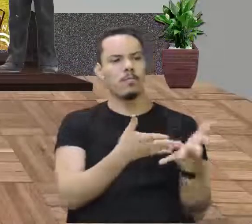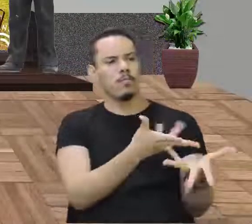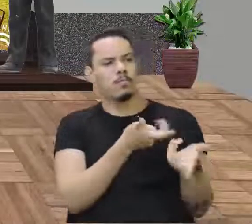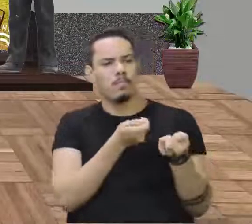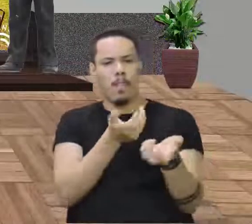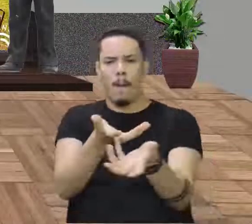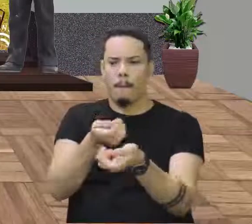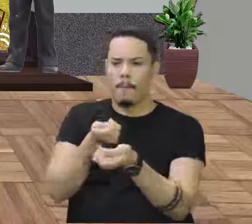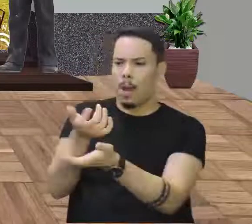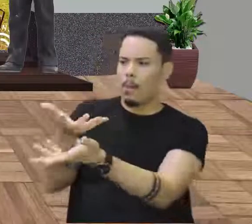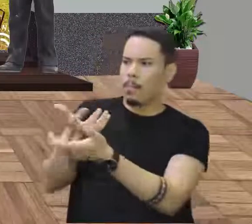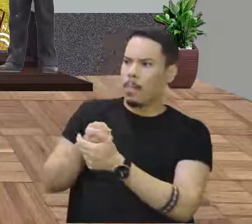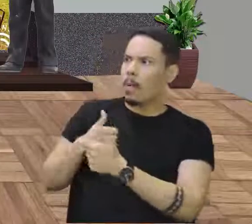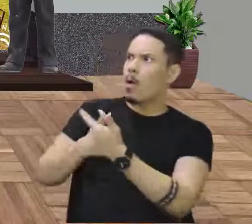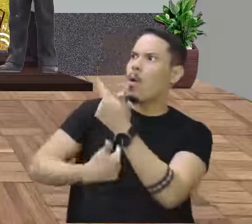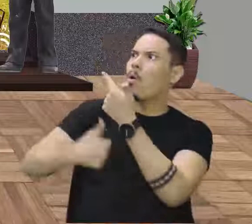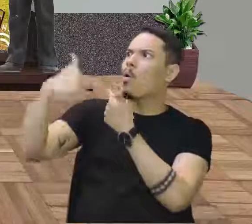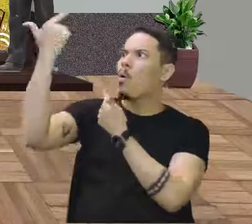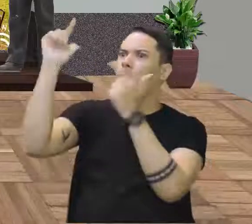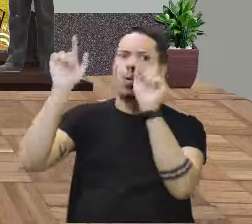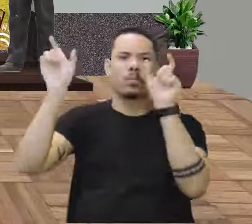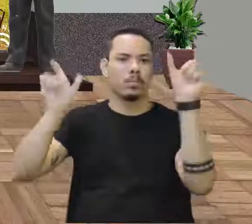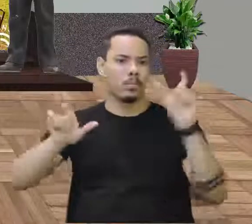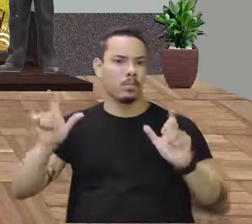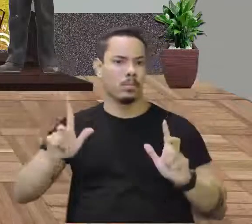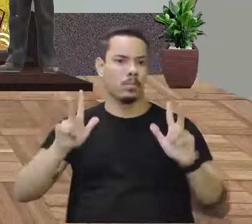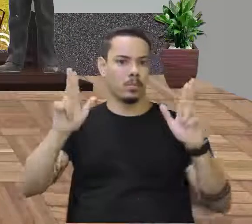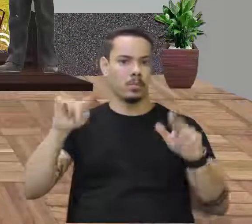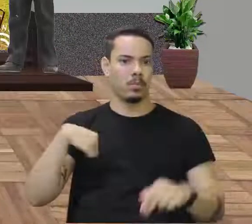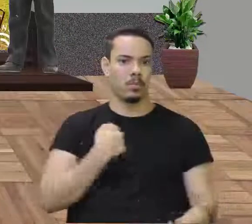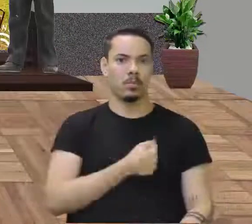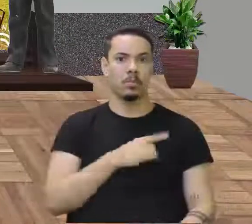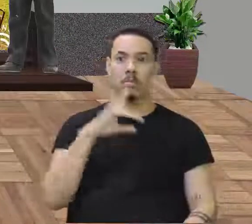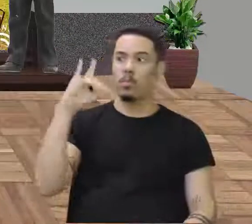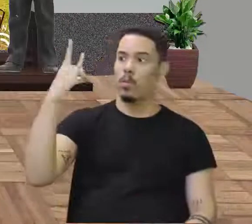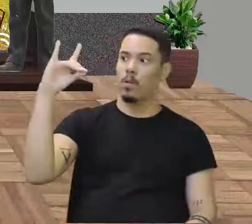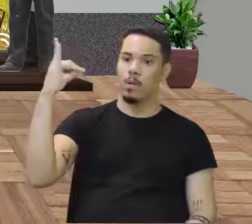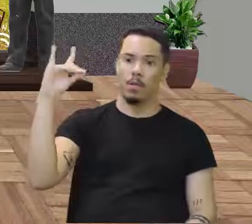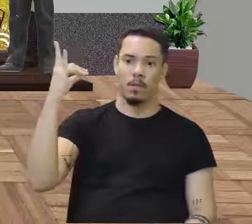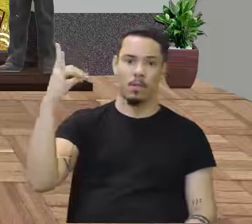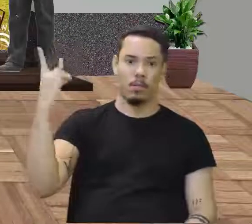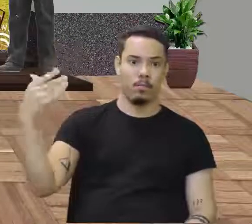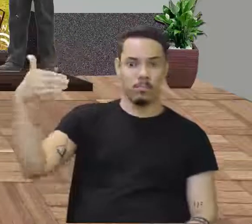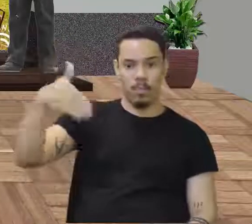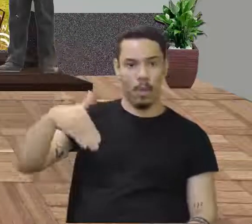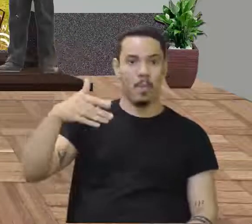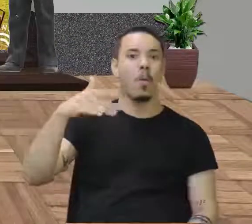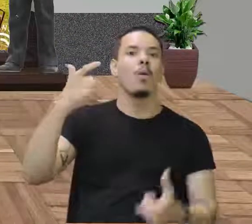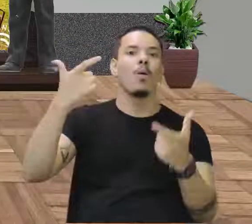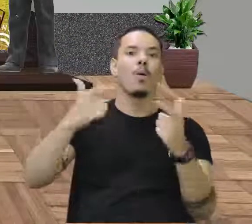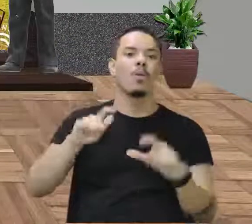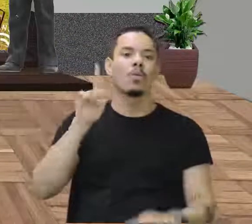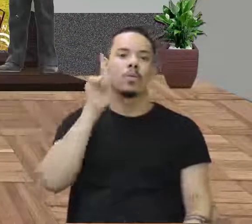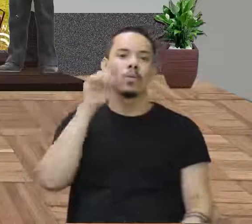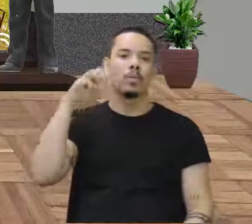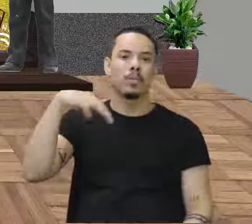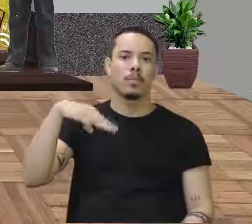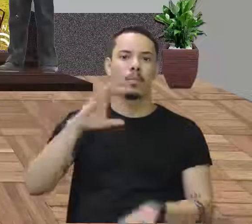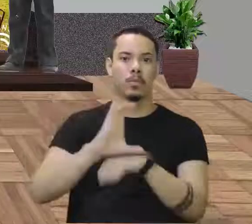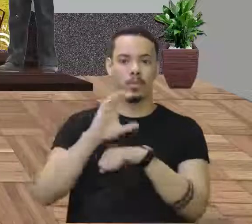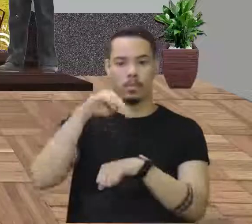pessoas de outras nacionalidades, como são nossos irmãos bolivianos, que estão presentes em Guajará-Mirim, Costa